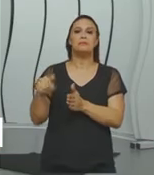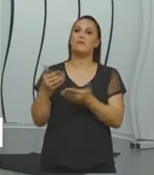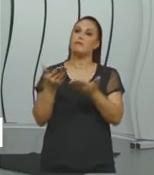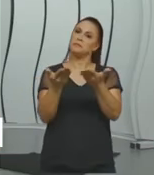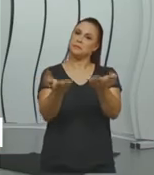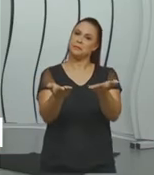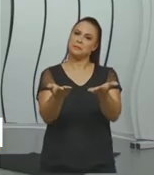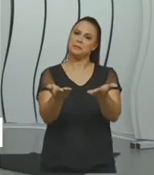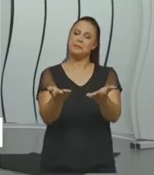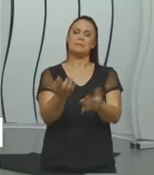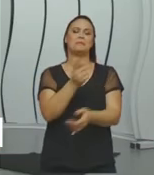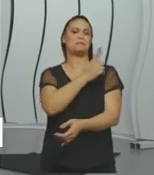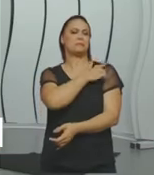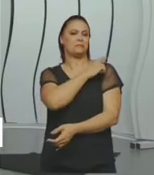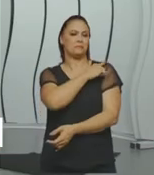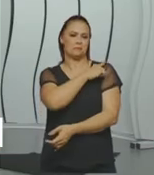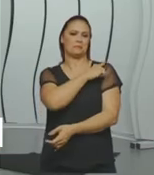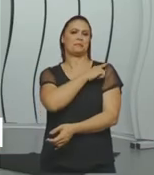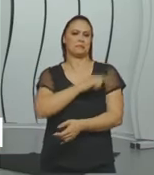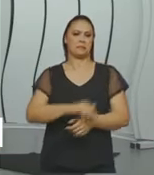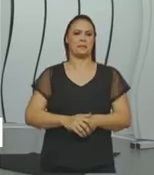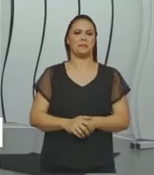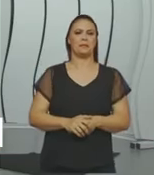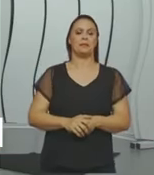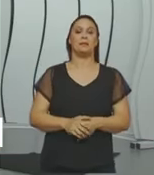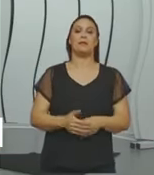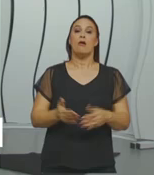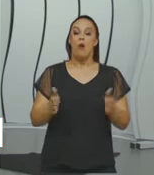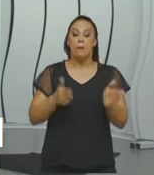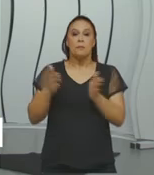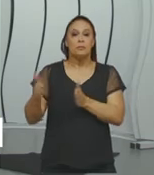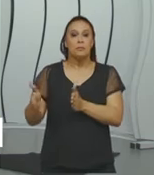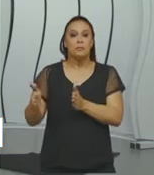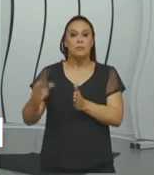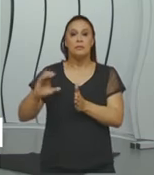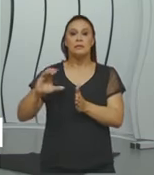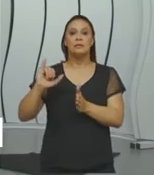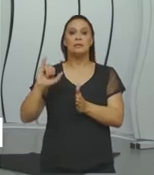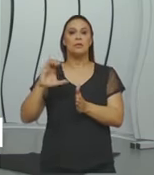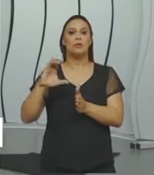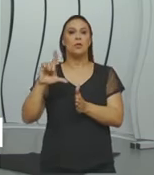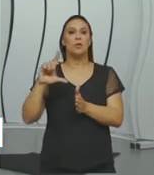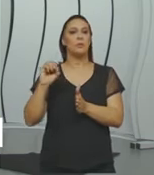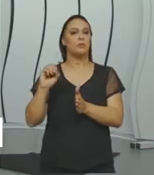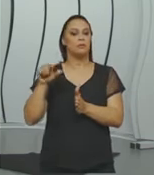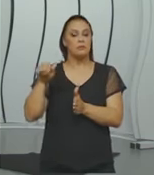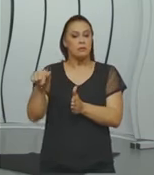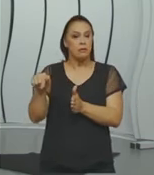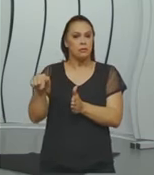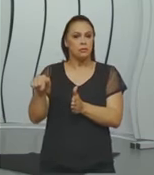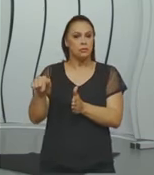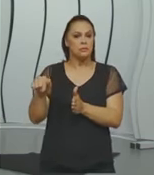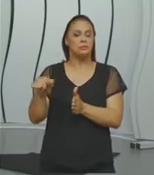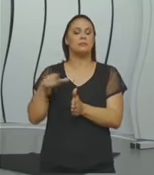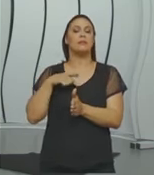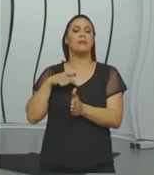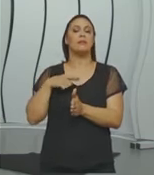ano. Nesse ciclo, nós vamos ter 2 aulas e nós vamos falar, então, sobre a